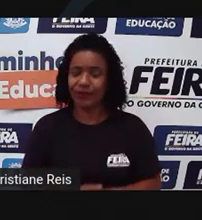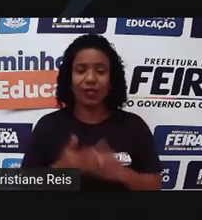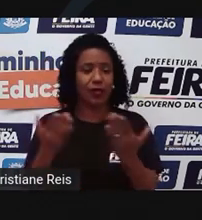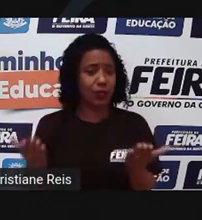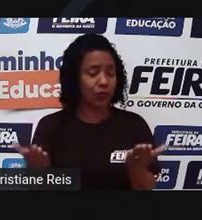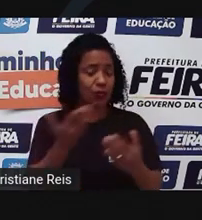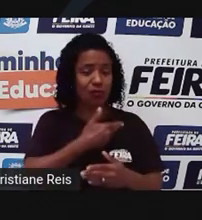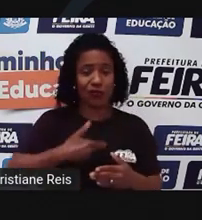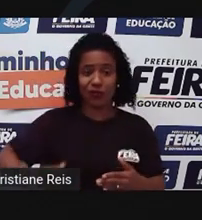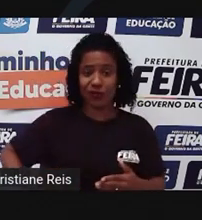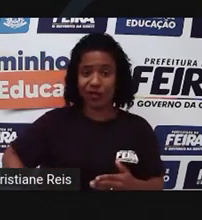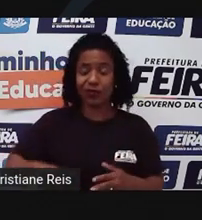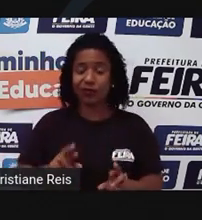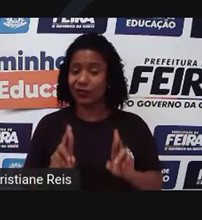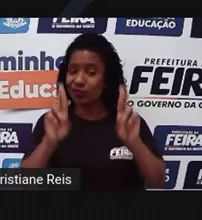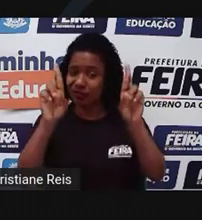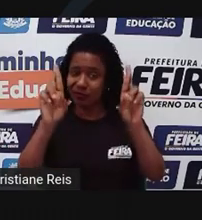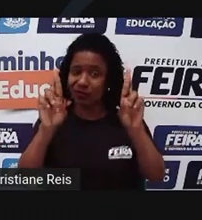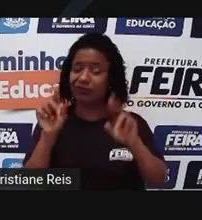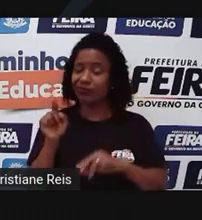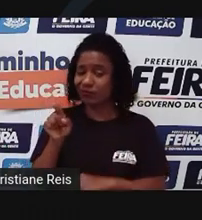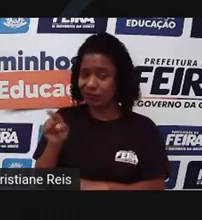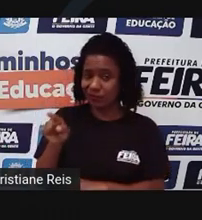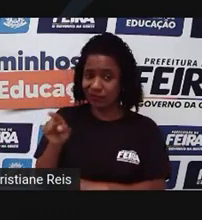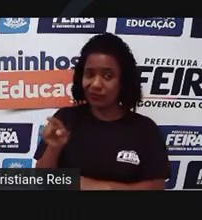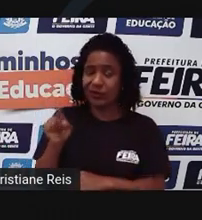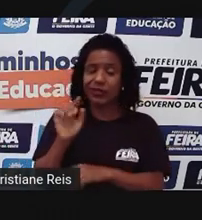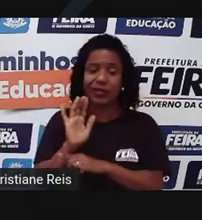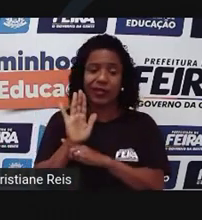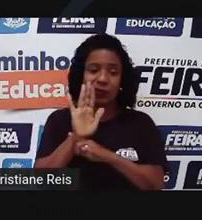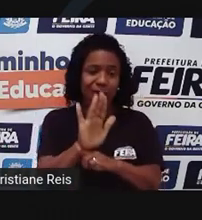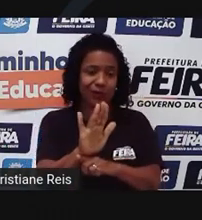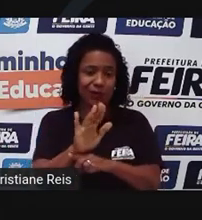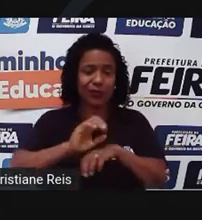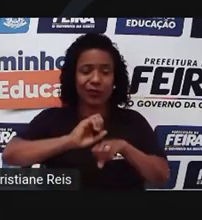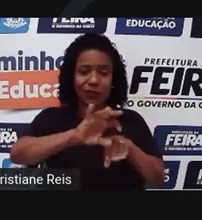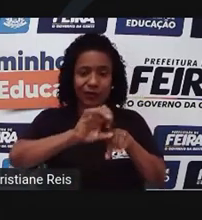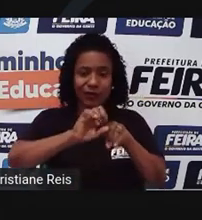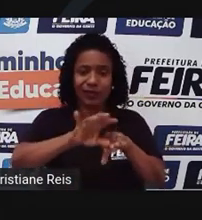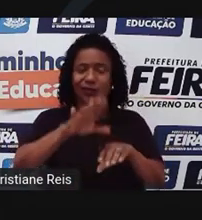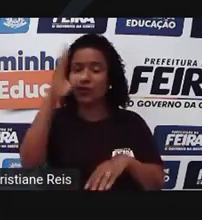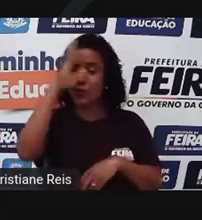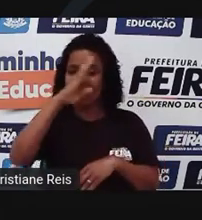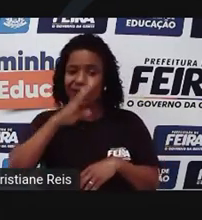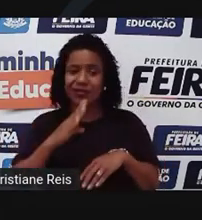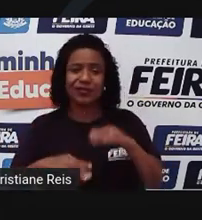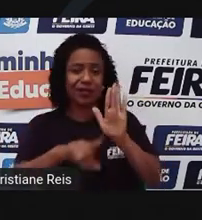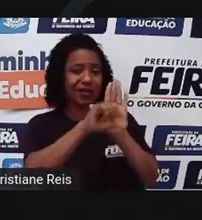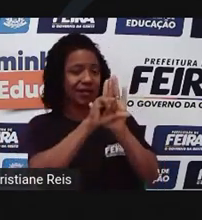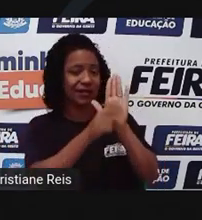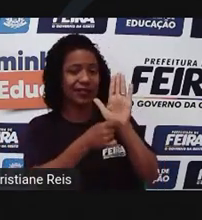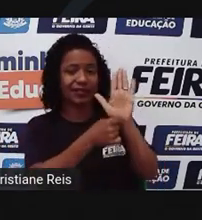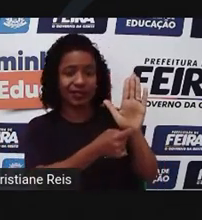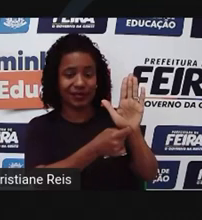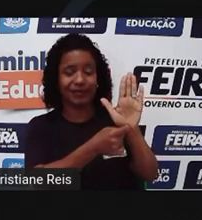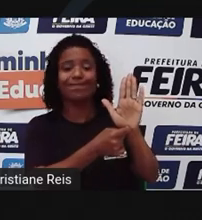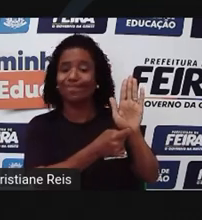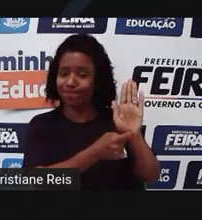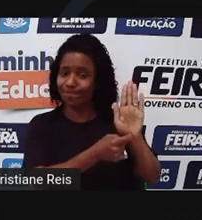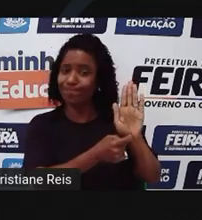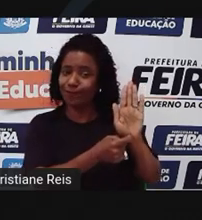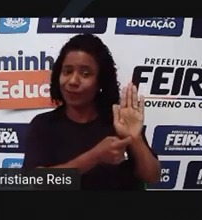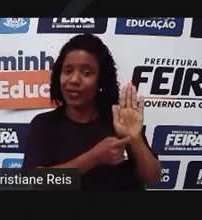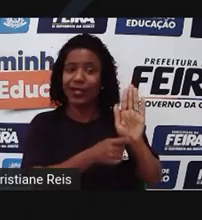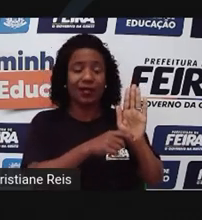educação. O Brasil regulamentou isso muito tardiamente, né? Então, a Lei de